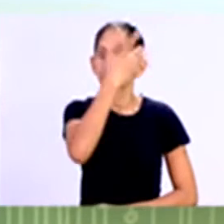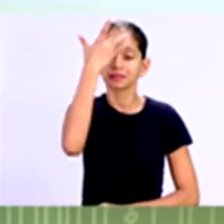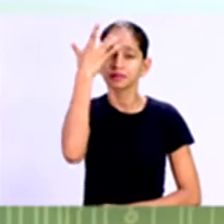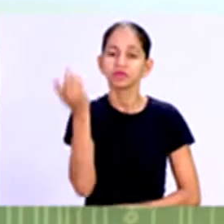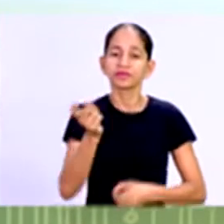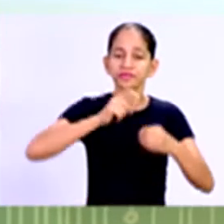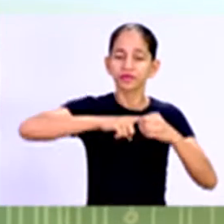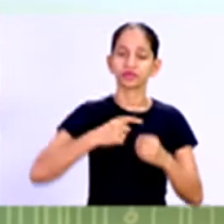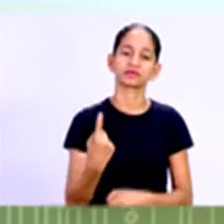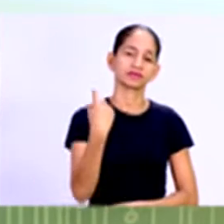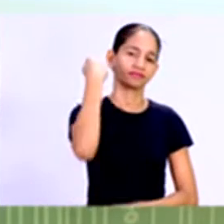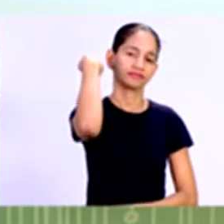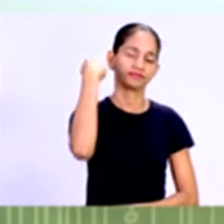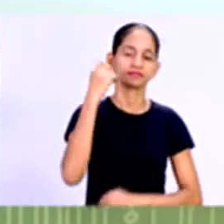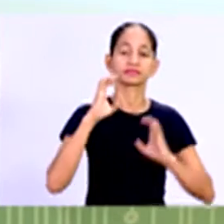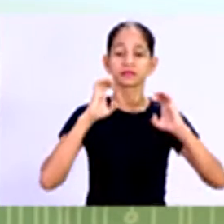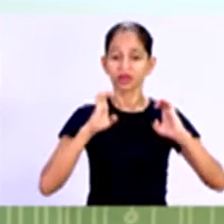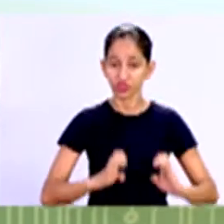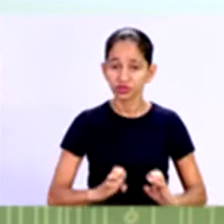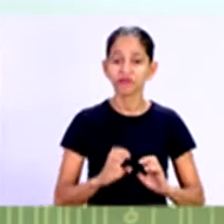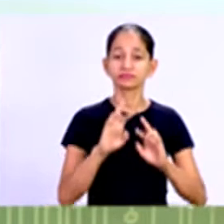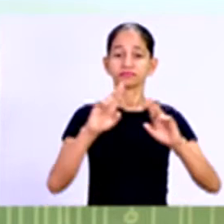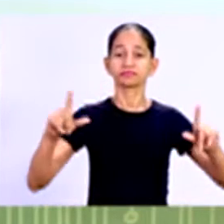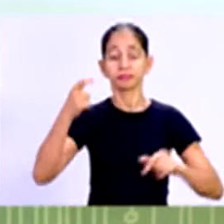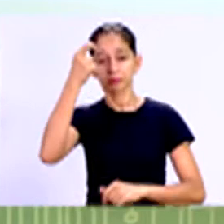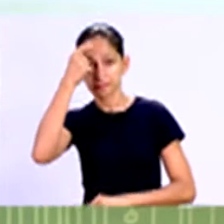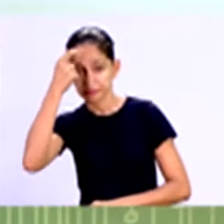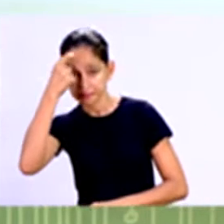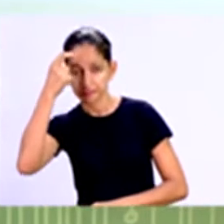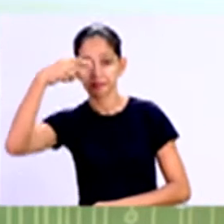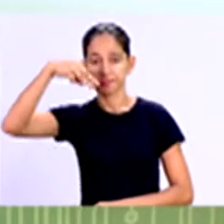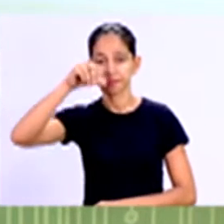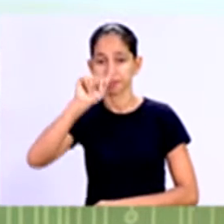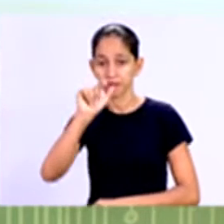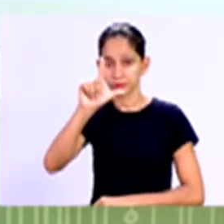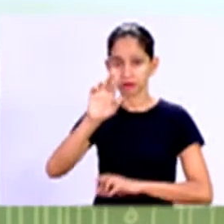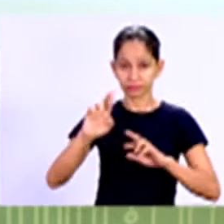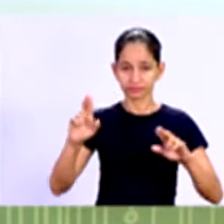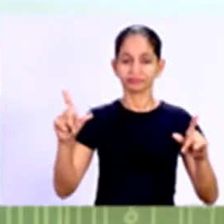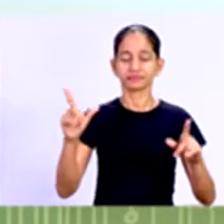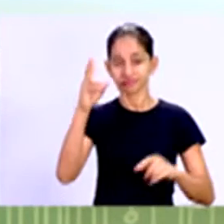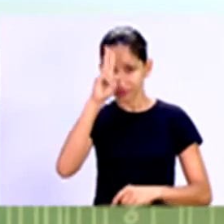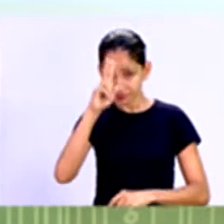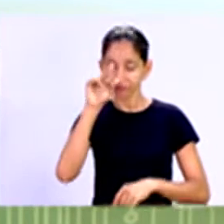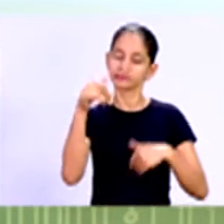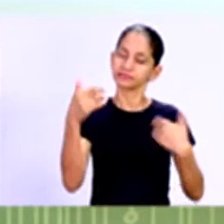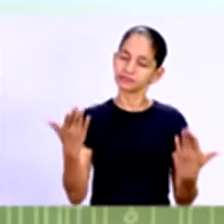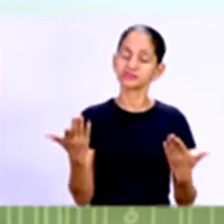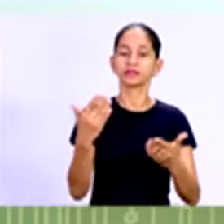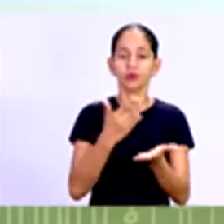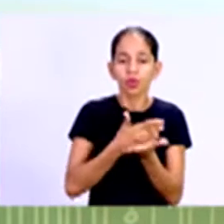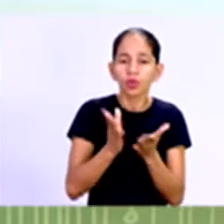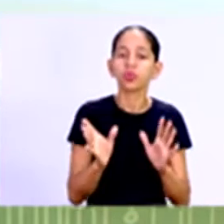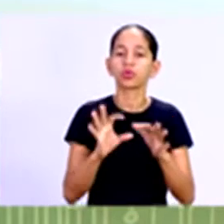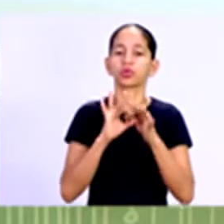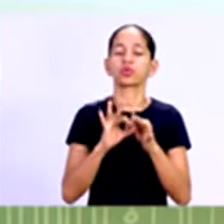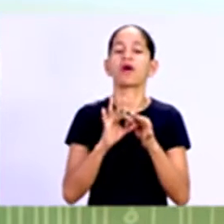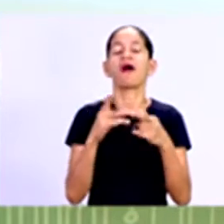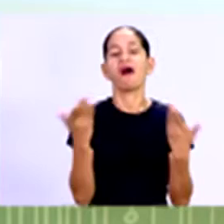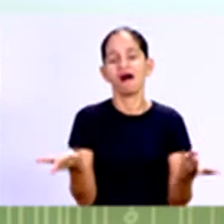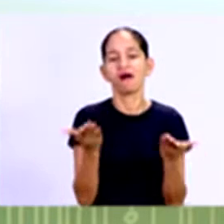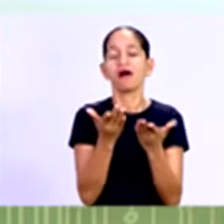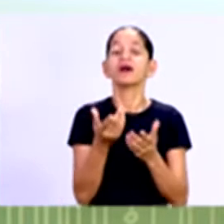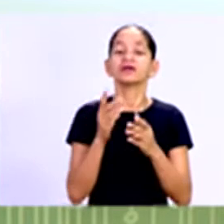o conceito de ética e o conceito de moral que nós trabalhamos na aula passada, e a partir desse conceito eu acho que a